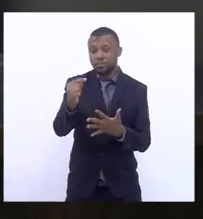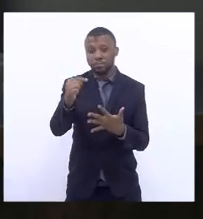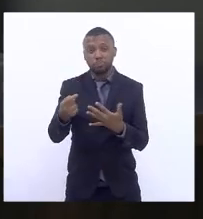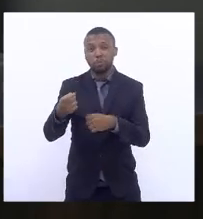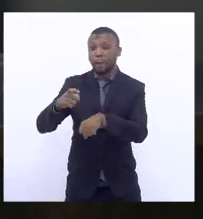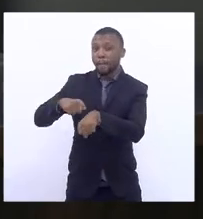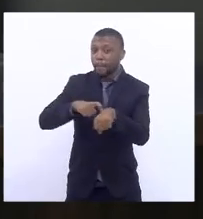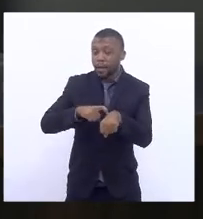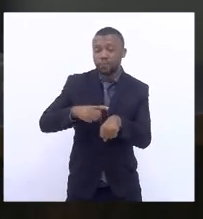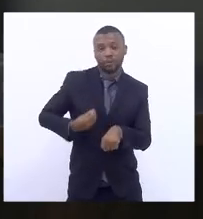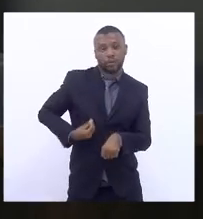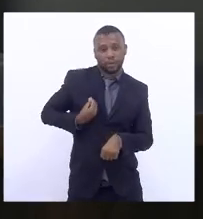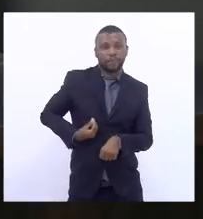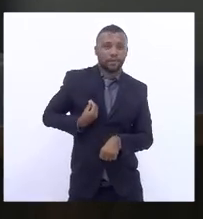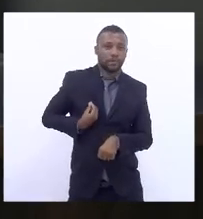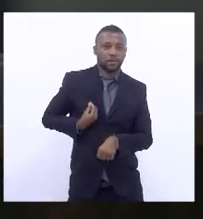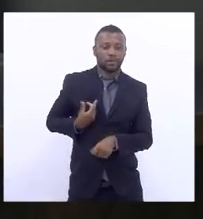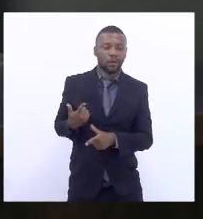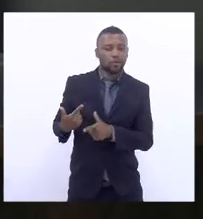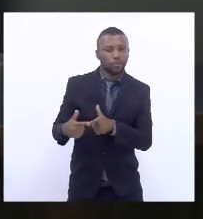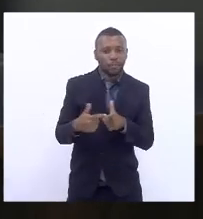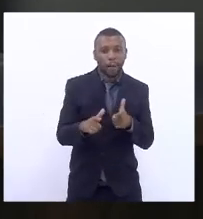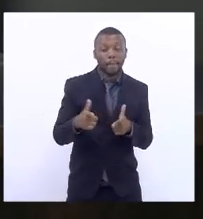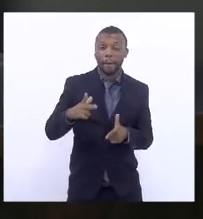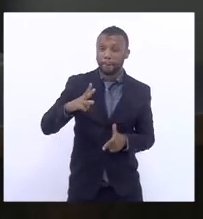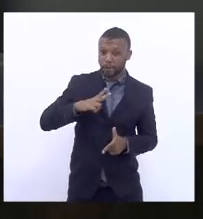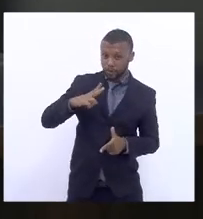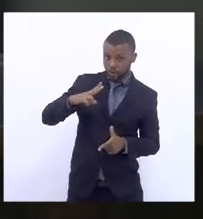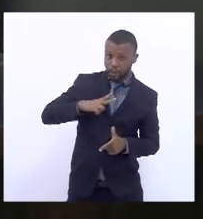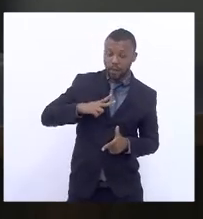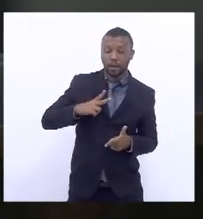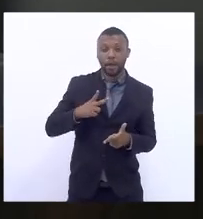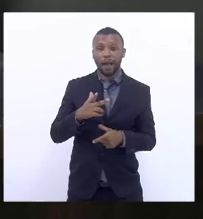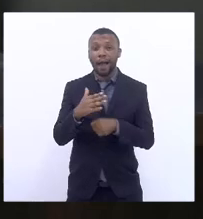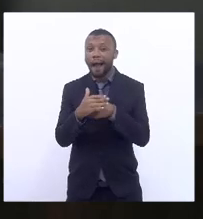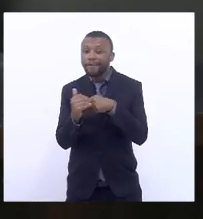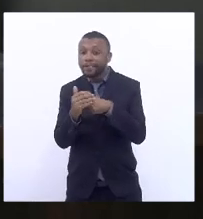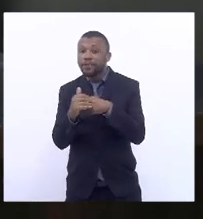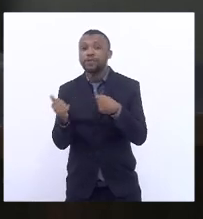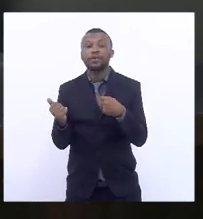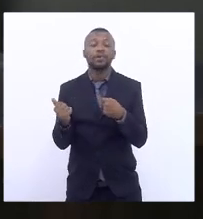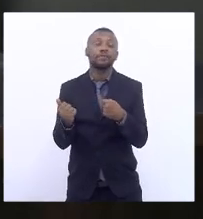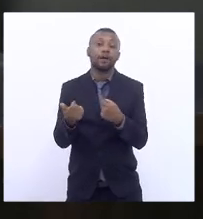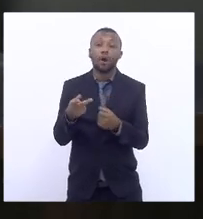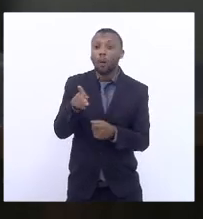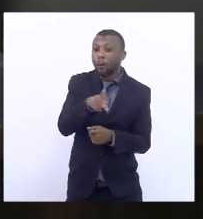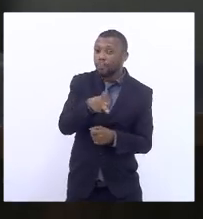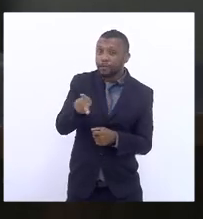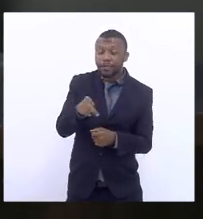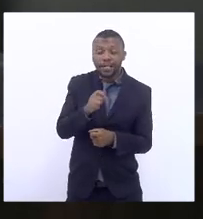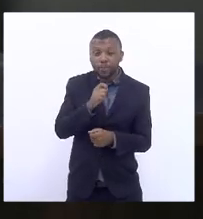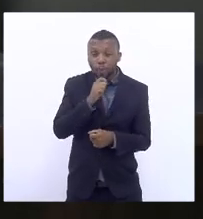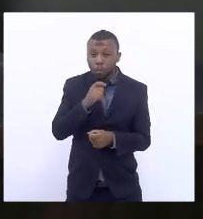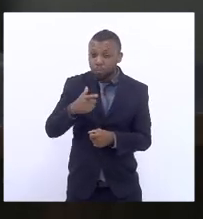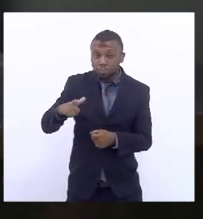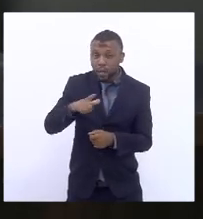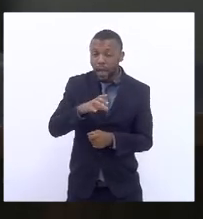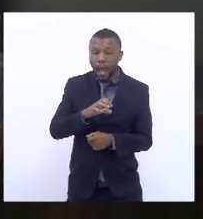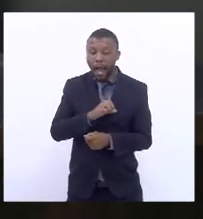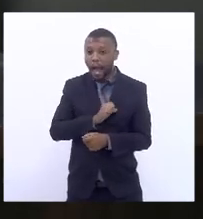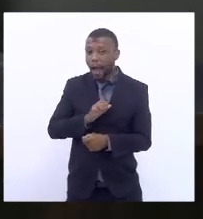pessoal, afetiva, mas também na nossa questão profissional. Né? O professor que não tem amor no seu